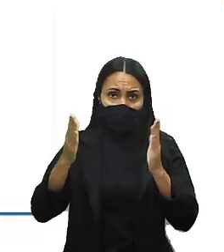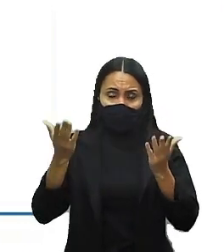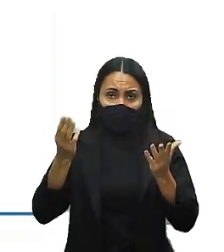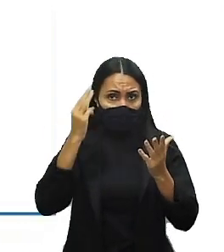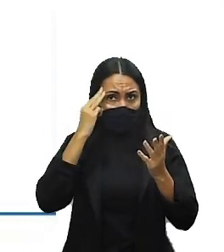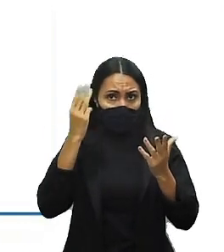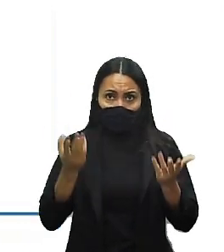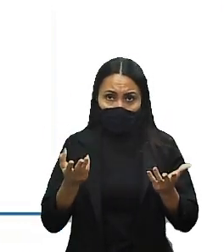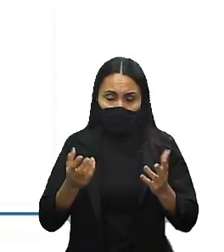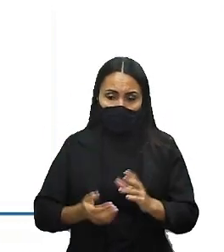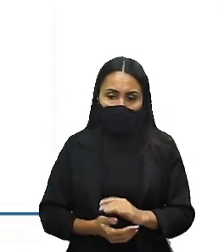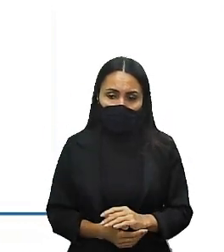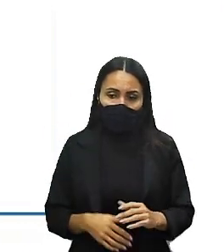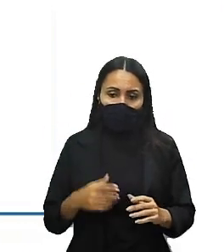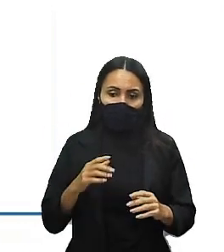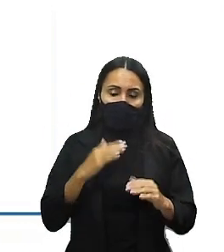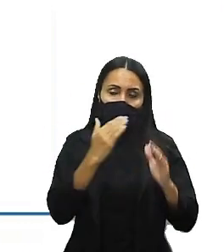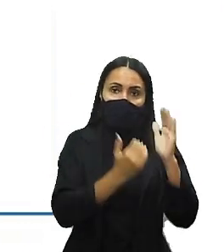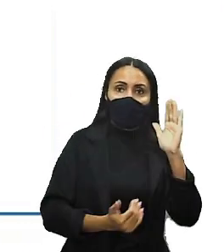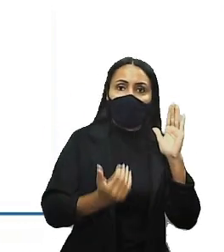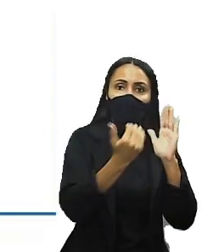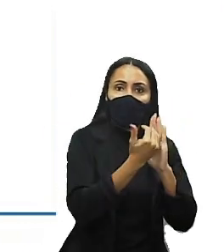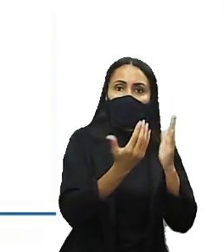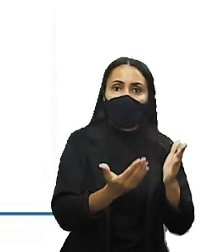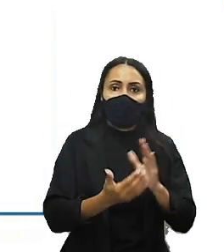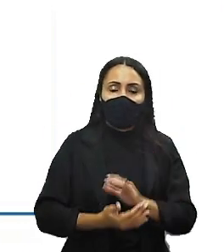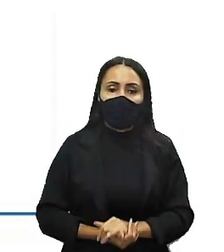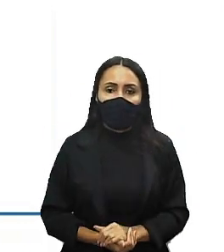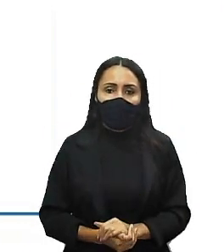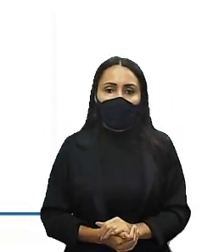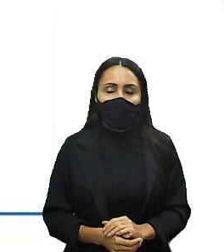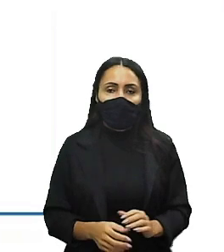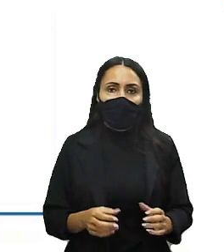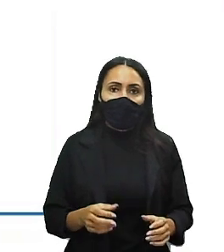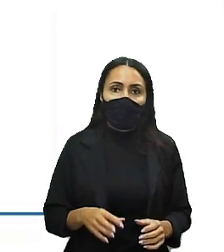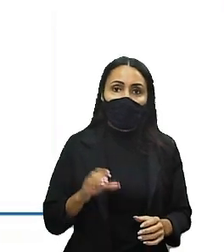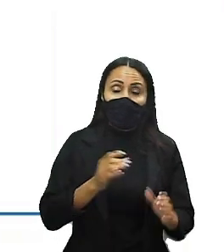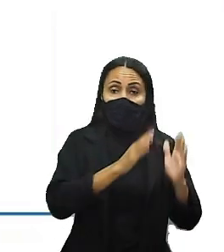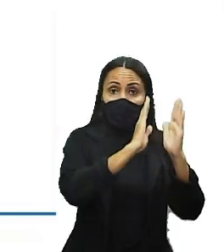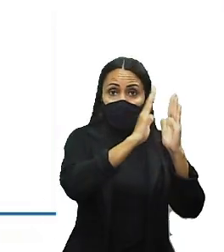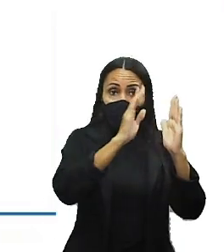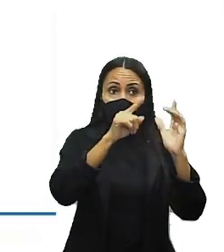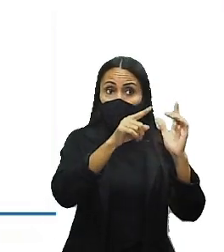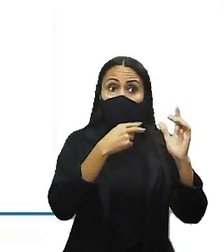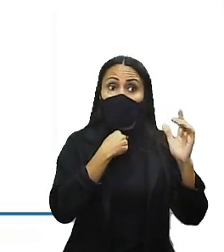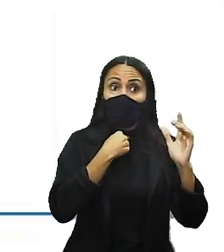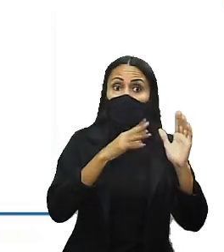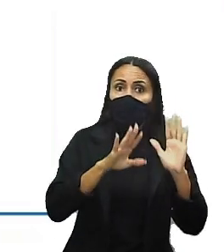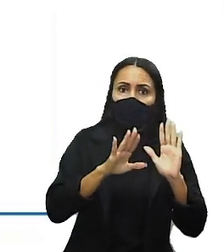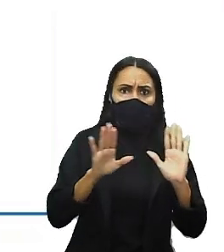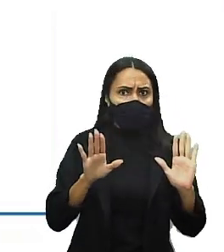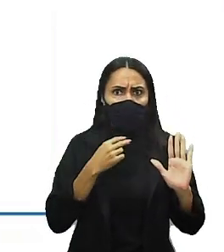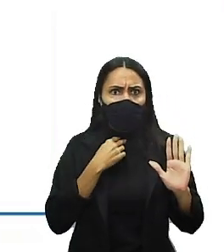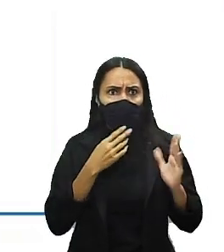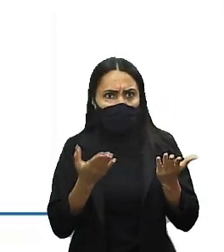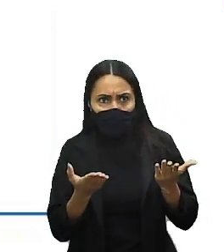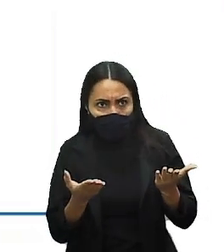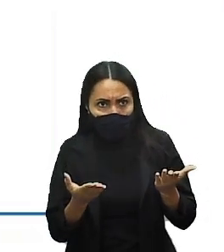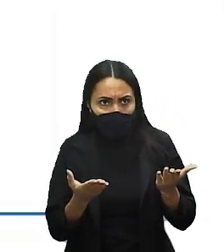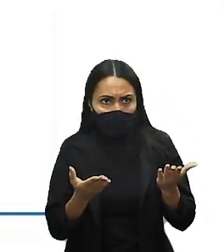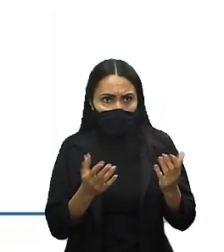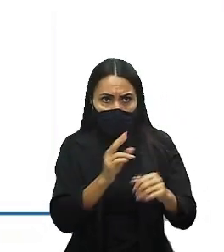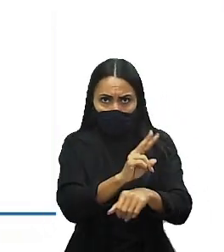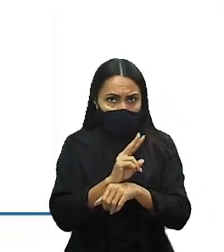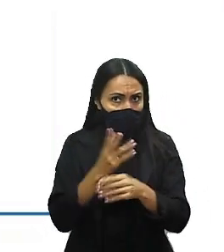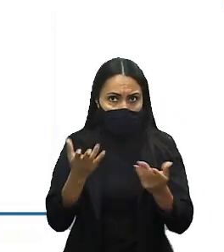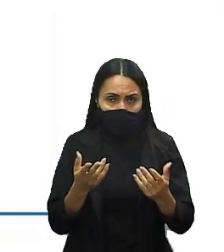disponho a ir longe, mais longe do que isso, né? Eu estou só guardando, não, olha, esse livro é para ficar, não pode, tudo é não pode. Não posso tirar esse